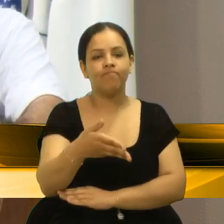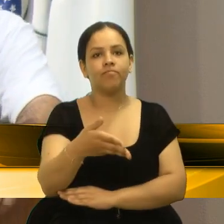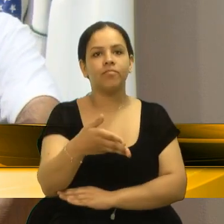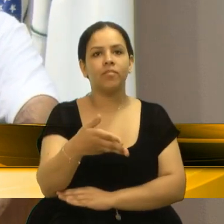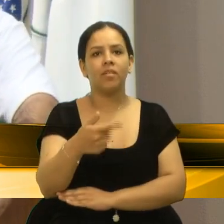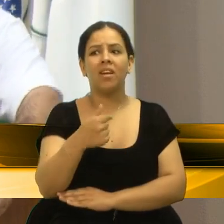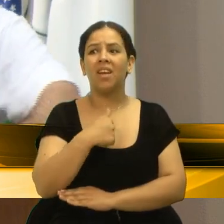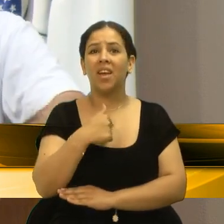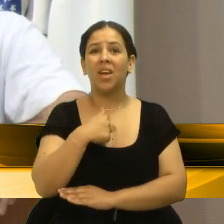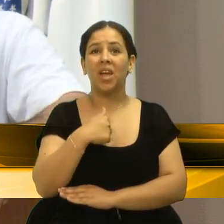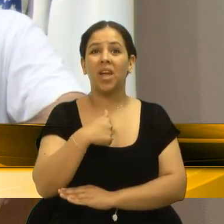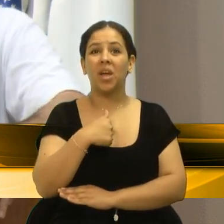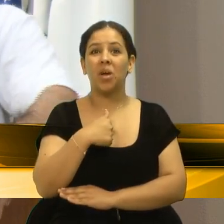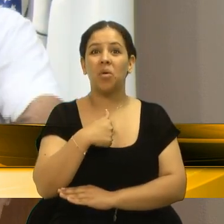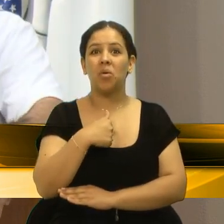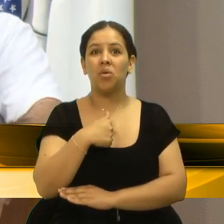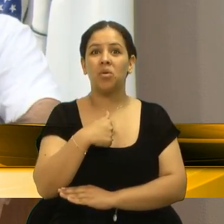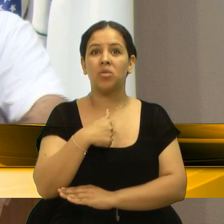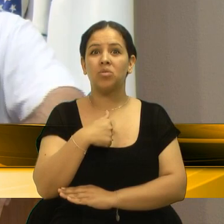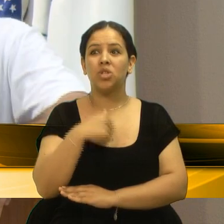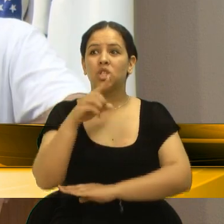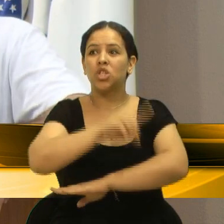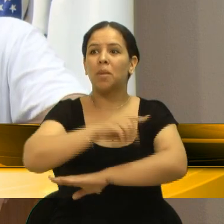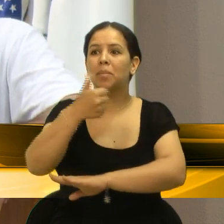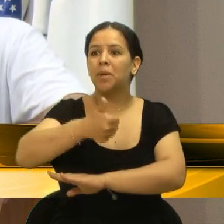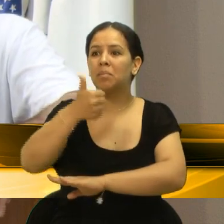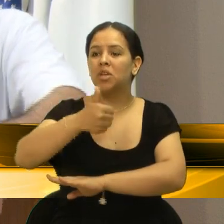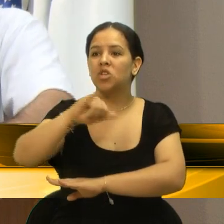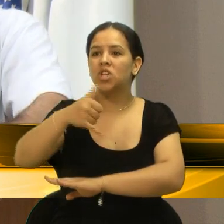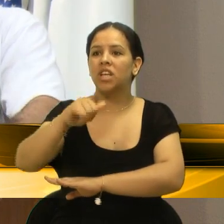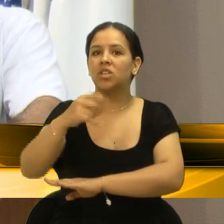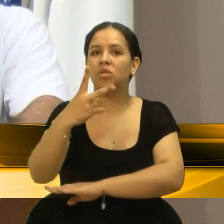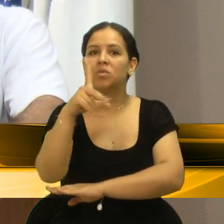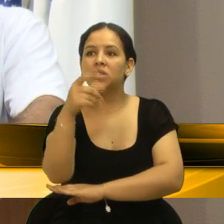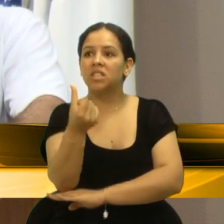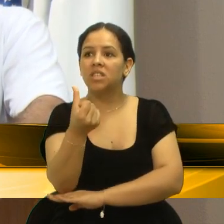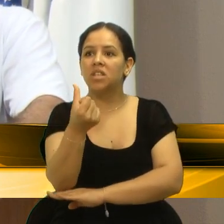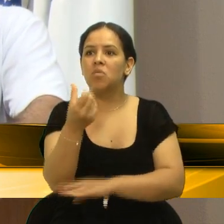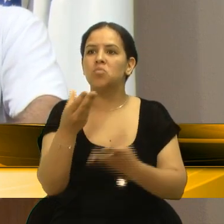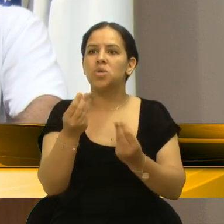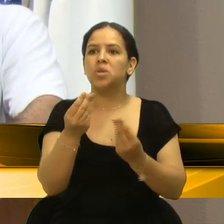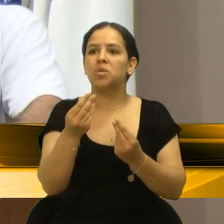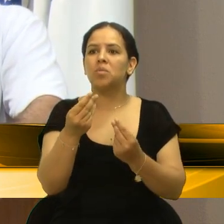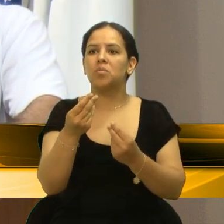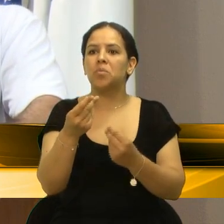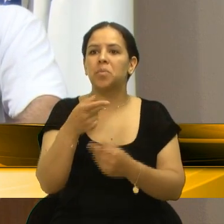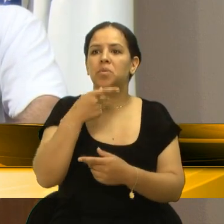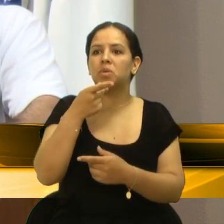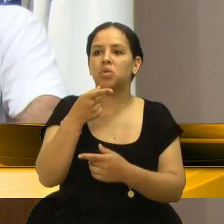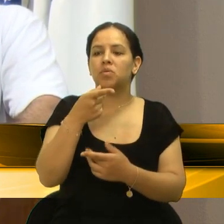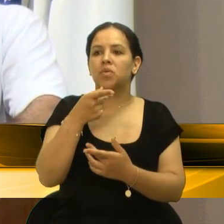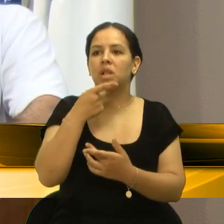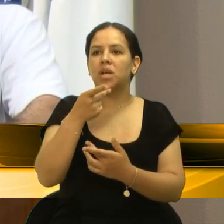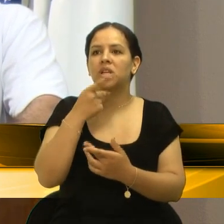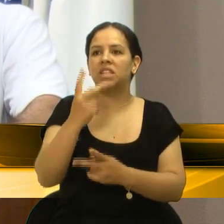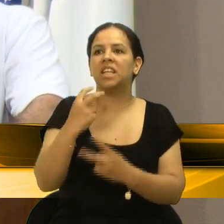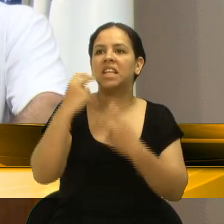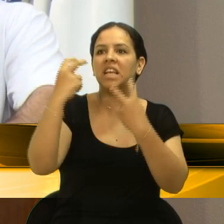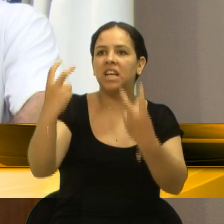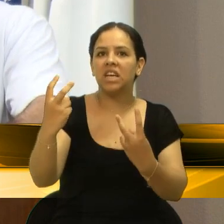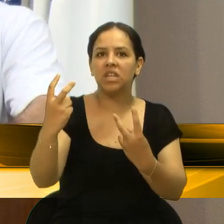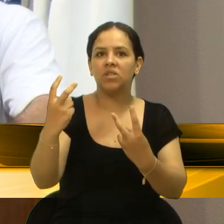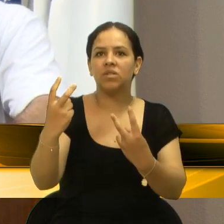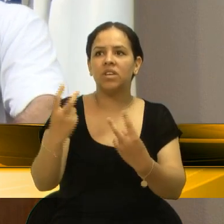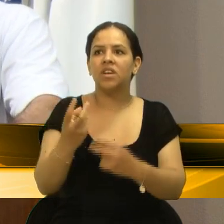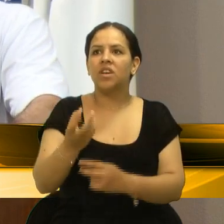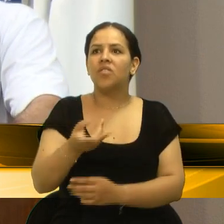vaiado na minha posse de vereador dia 1º de janeiro de 2016. Muitas dessas pessoas hoje me aplaudem e disseram que querem votar e